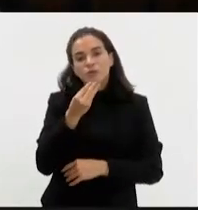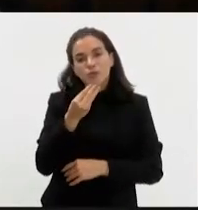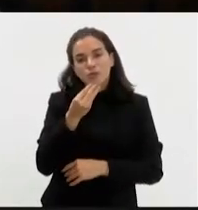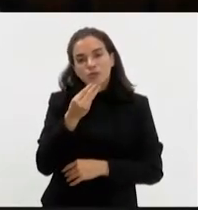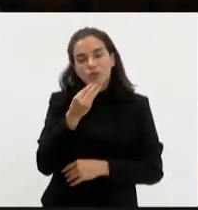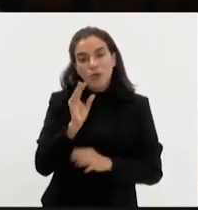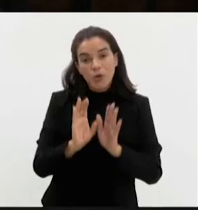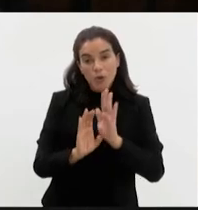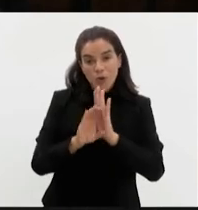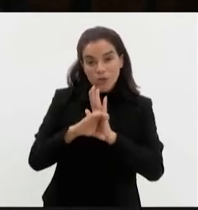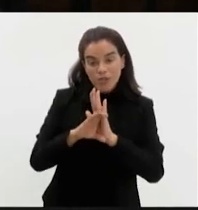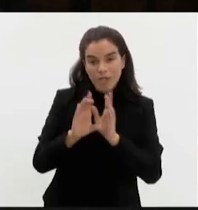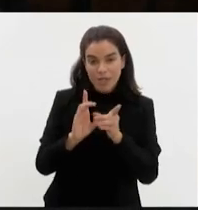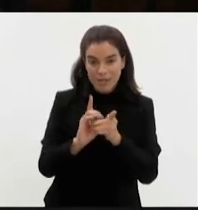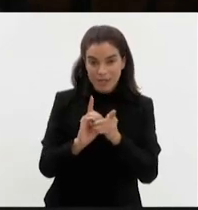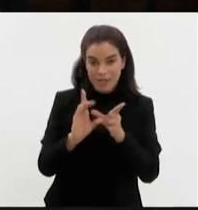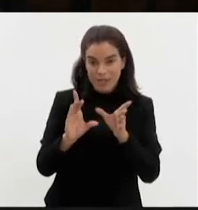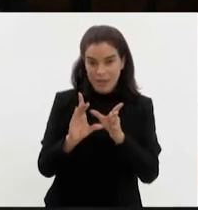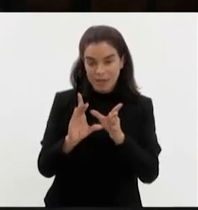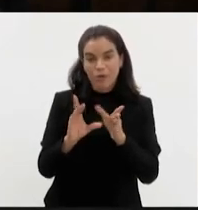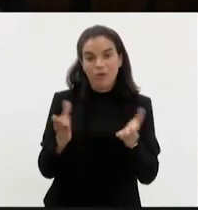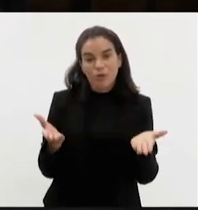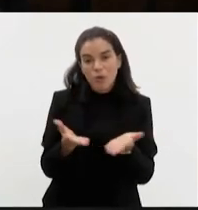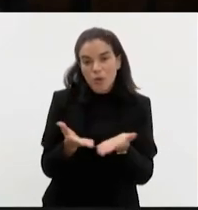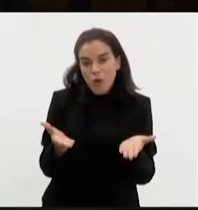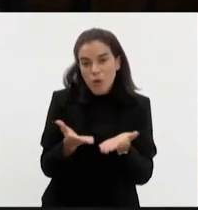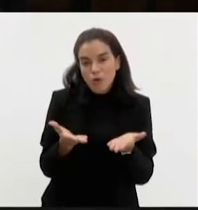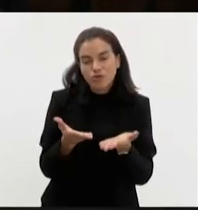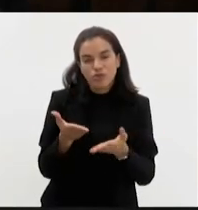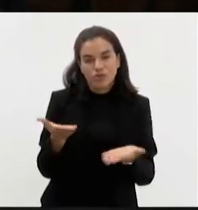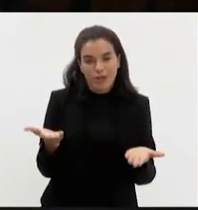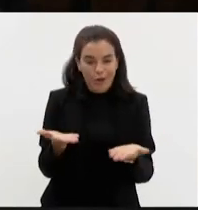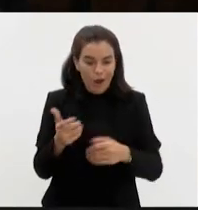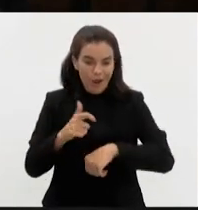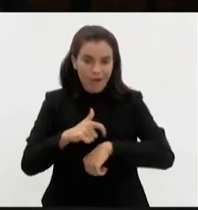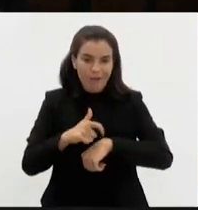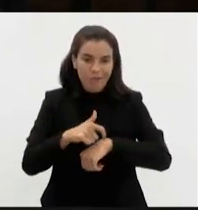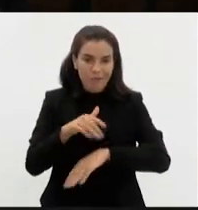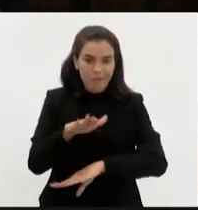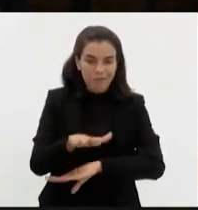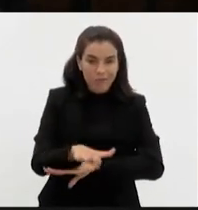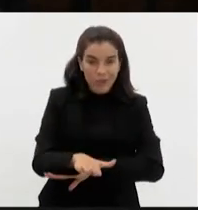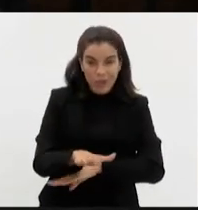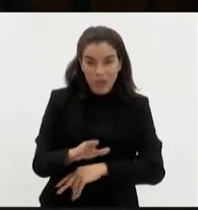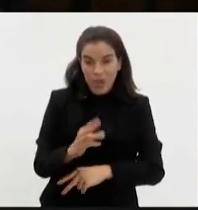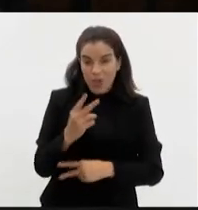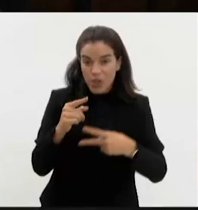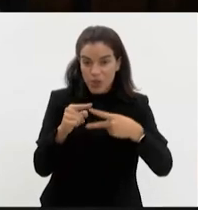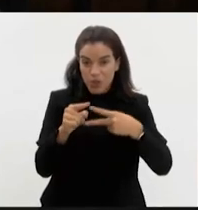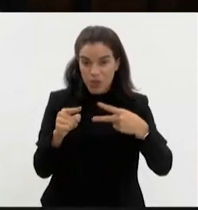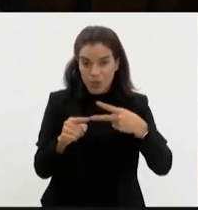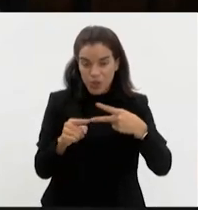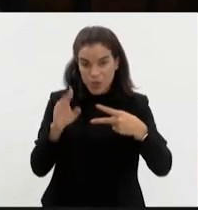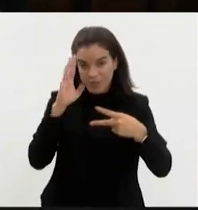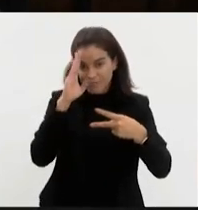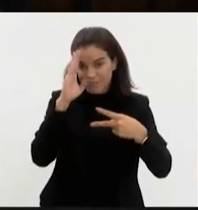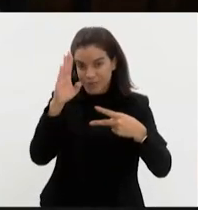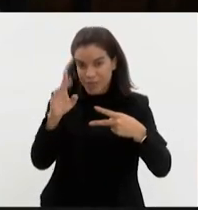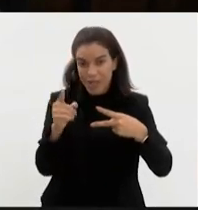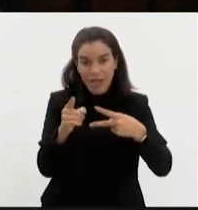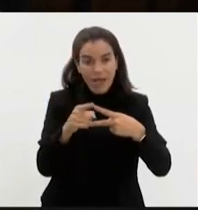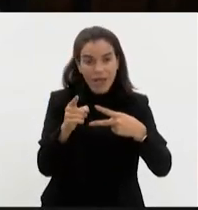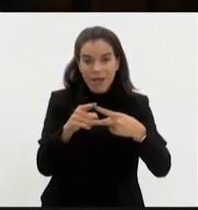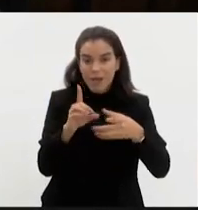conceito de democracia que nos traz hoje nessa tarde em duas pilastras a primeira